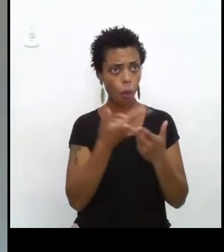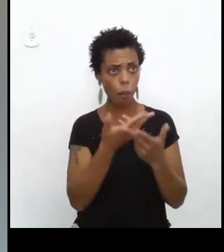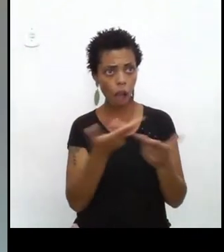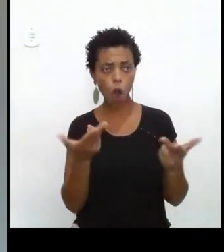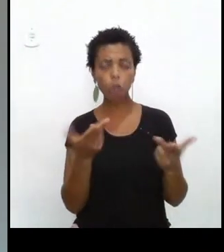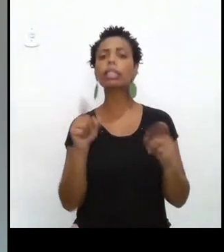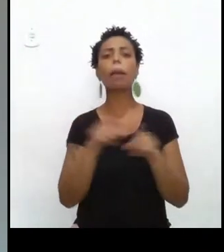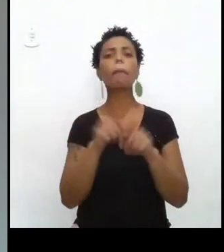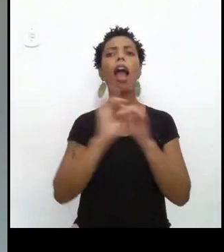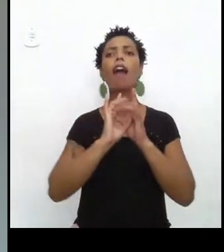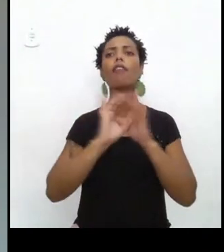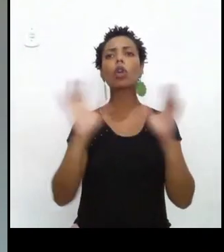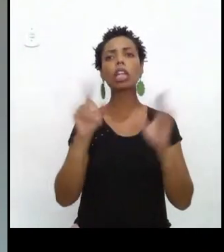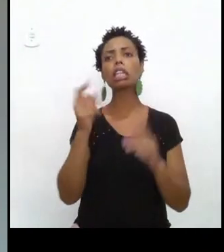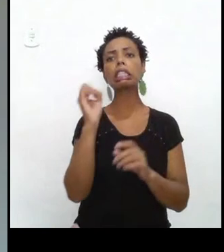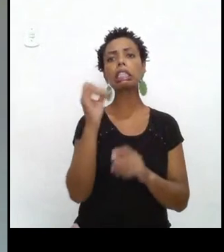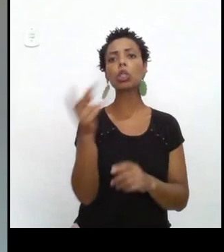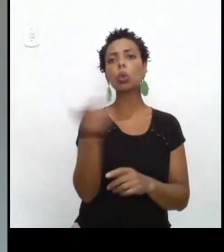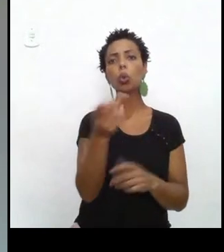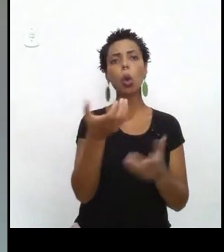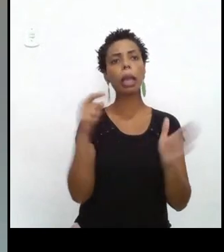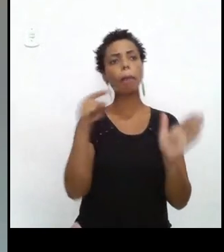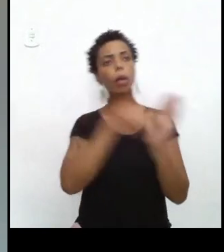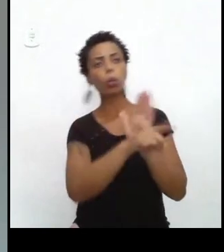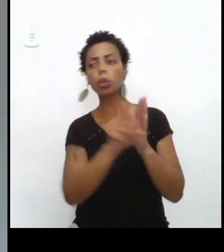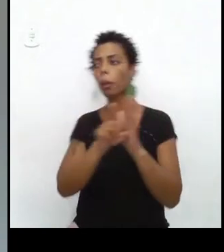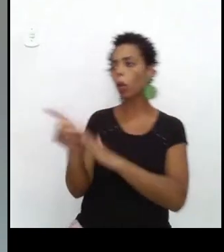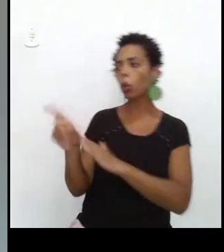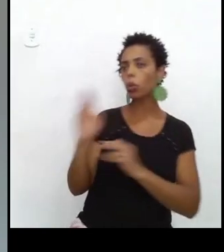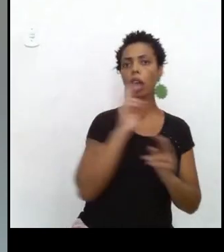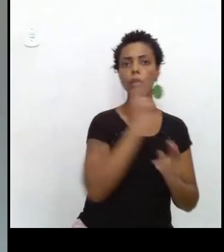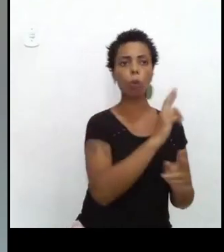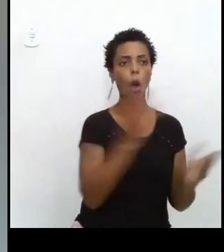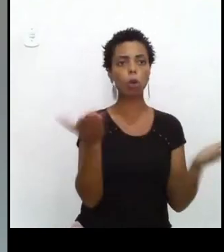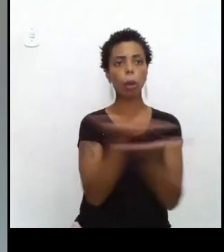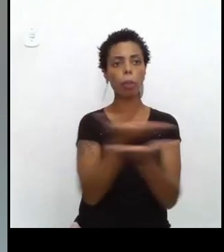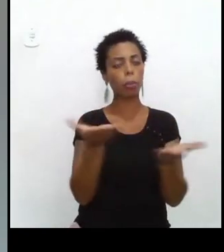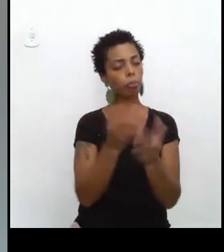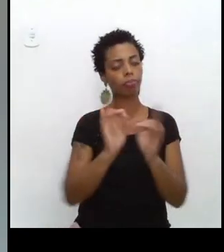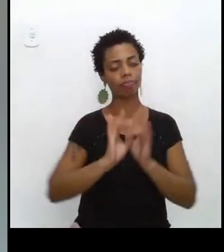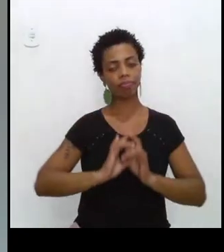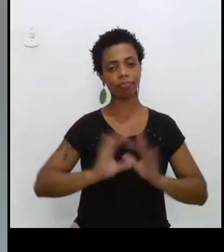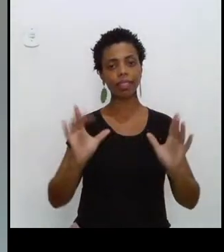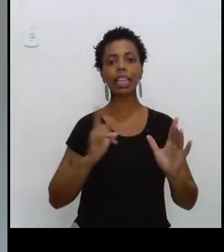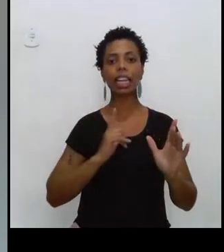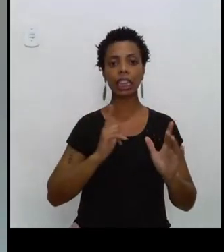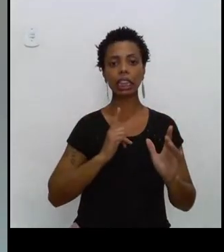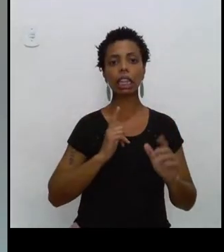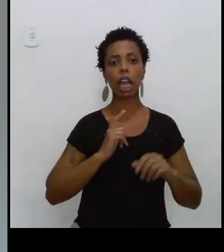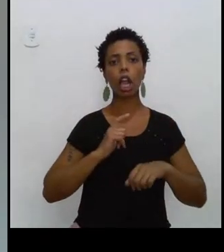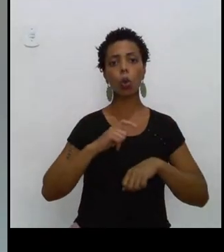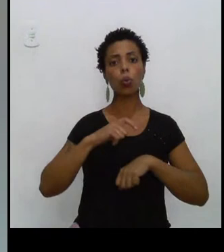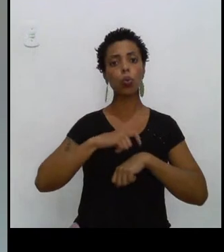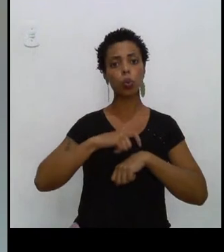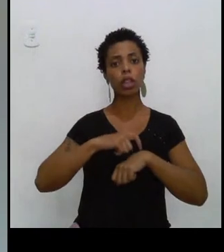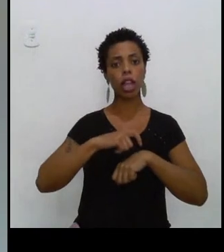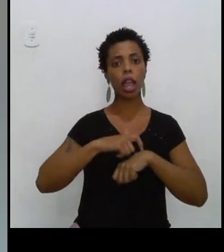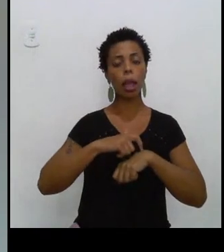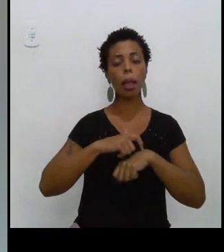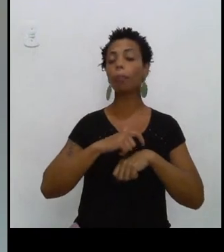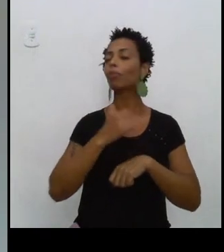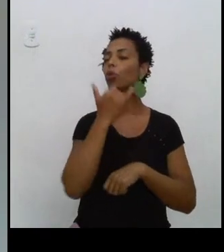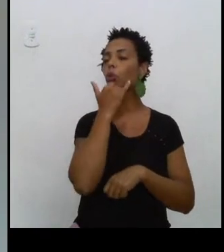perguntas um para o outro é e a gente ainda tem um temos ainda mais uma